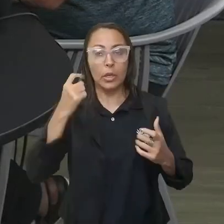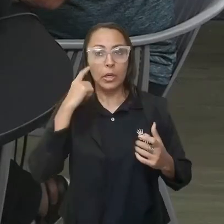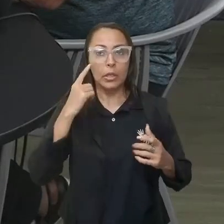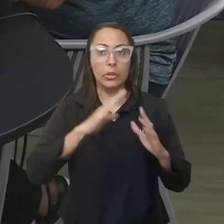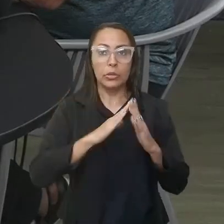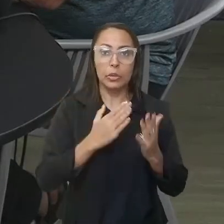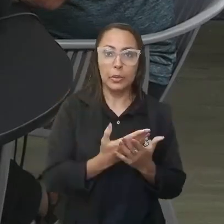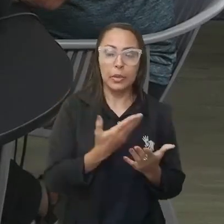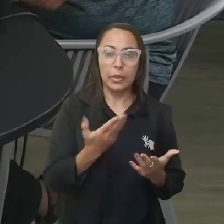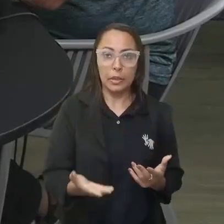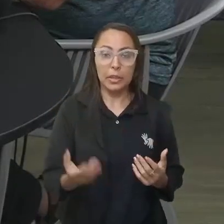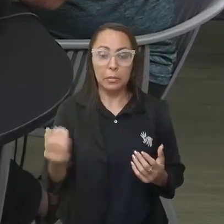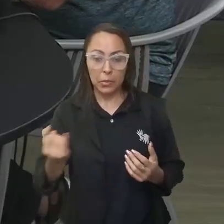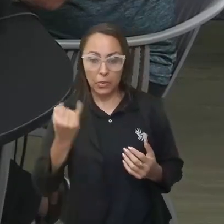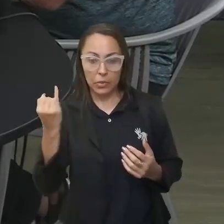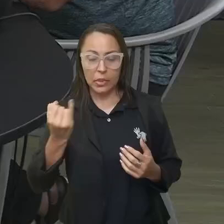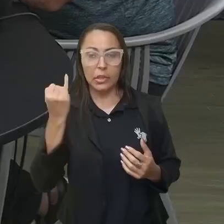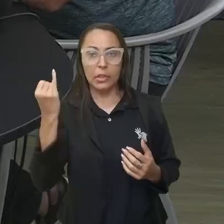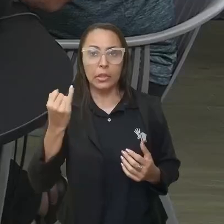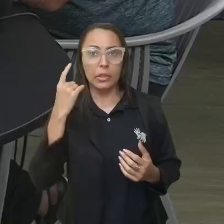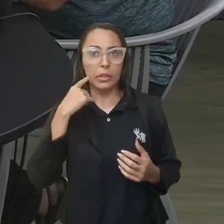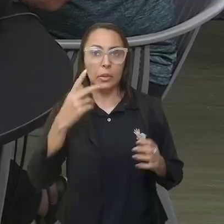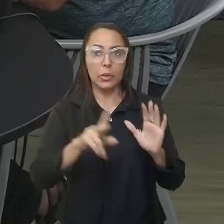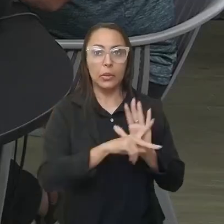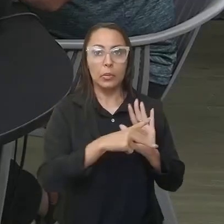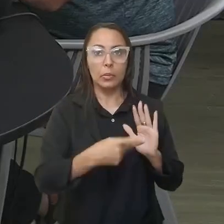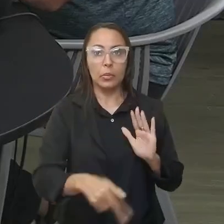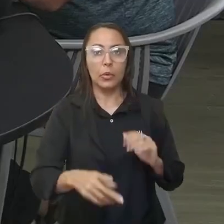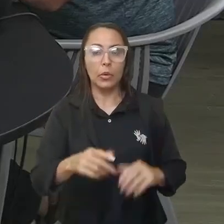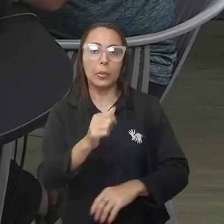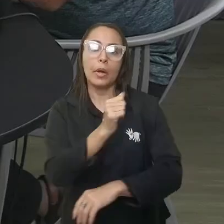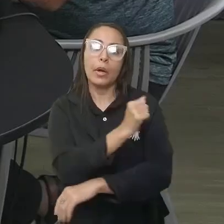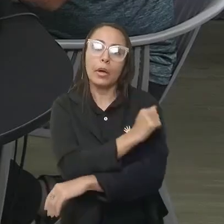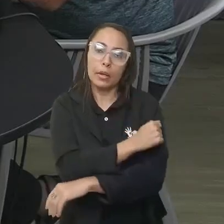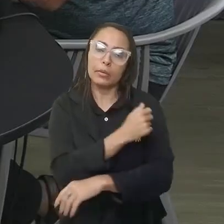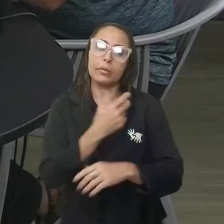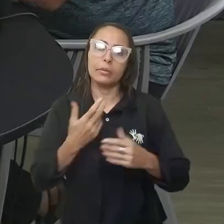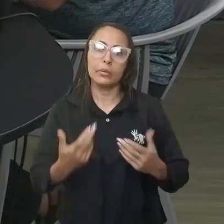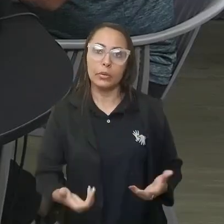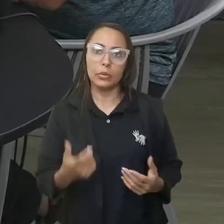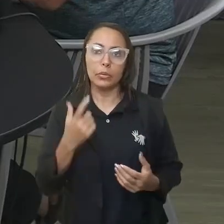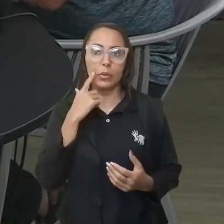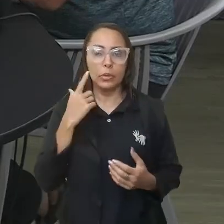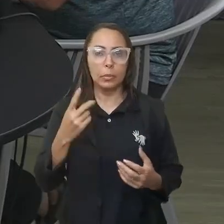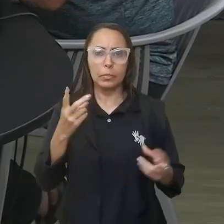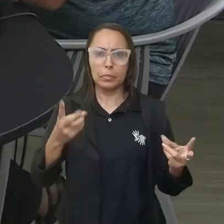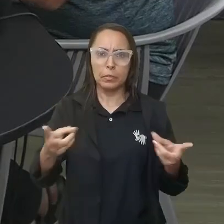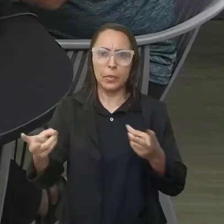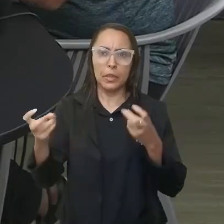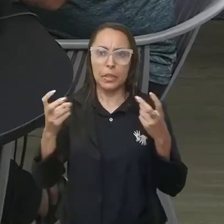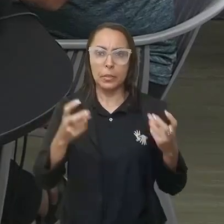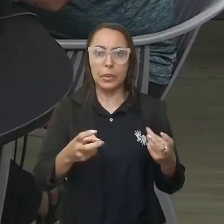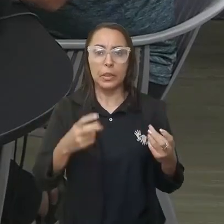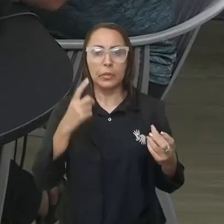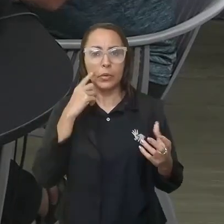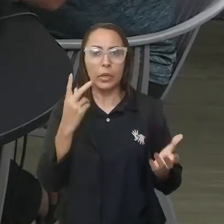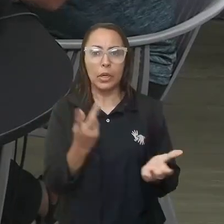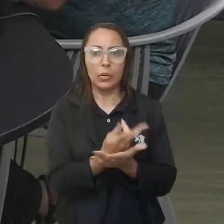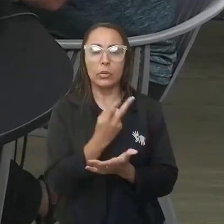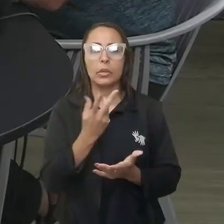que é. Eu acho que é importante que quando até o próprio estudante, a própria estudante, quando percebe que foi isso que aconteceu, que foi o